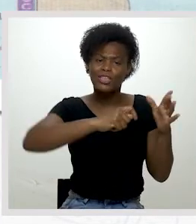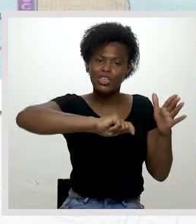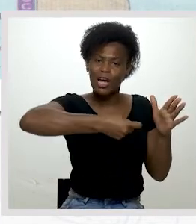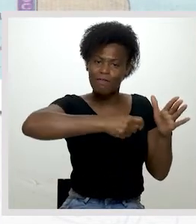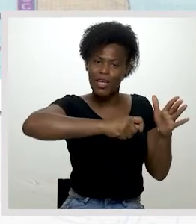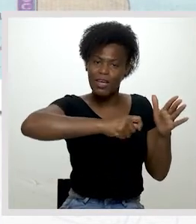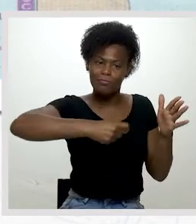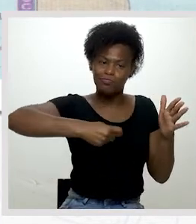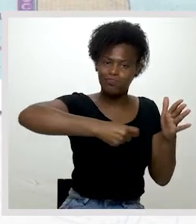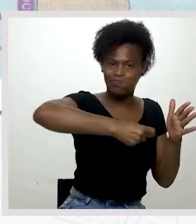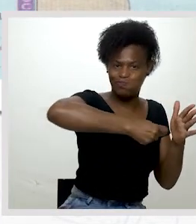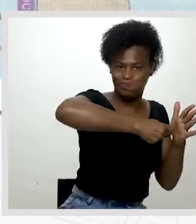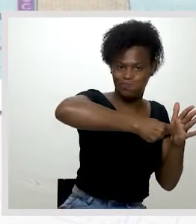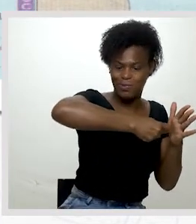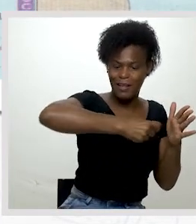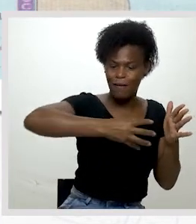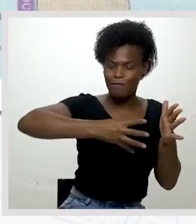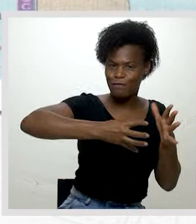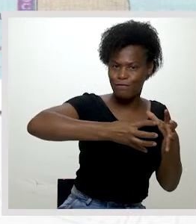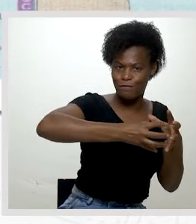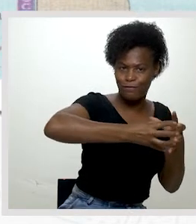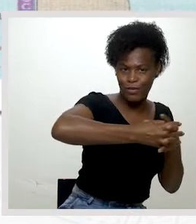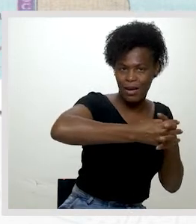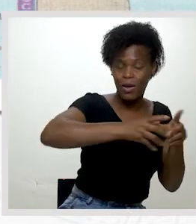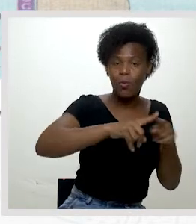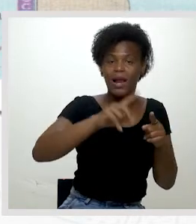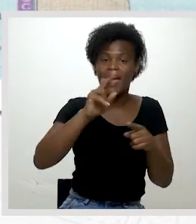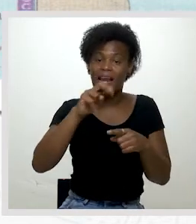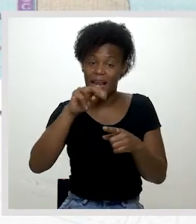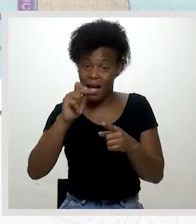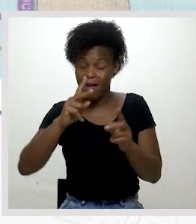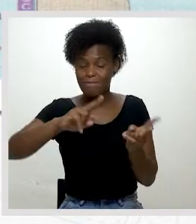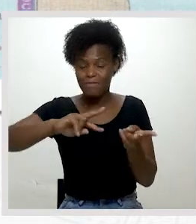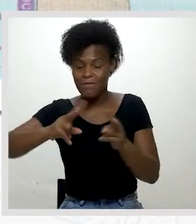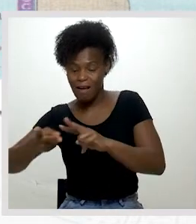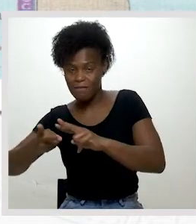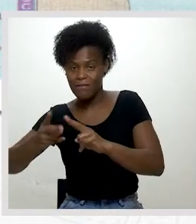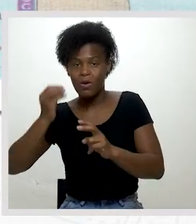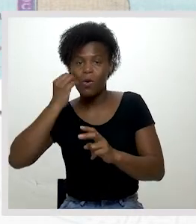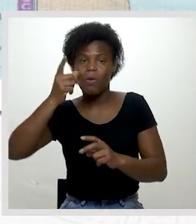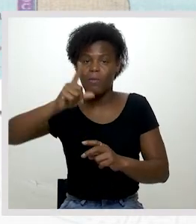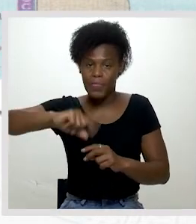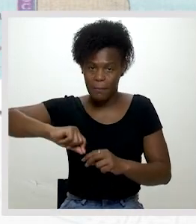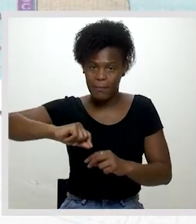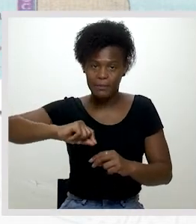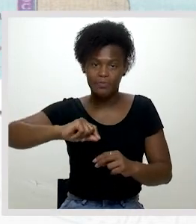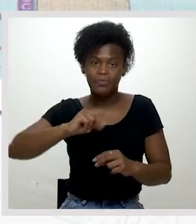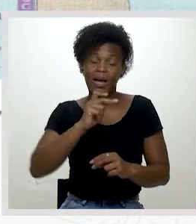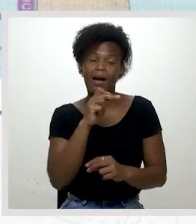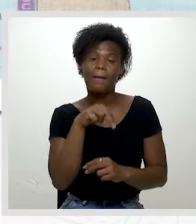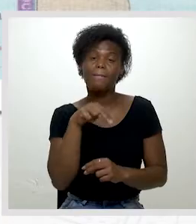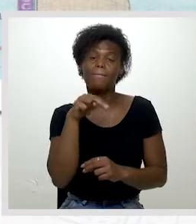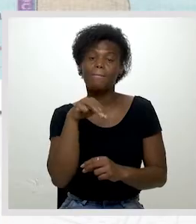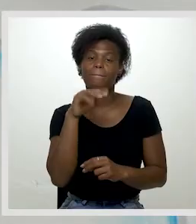encaixar perfeitamente tanto com o RNA mensageiro, RNA de transferência, bem como também com os